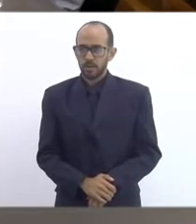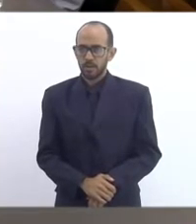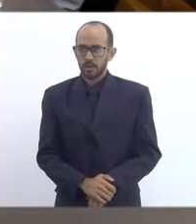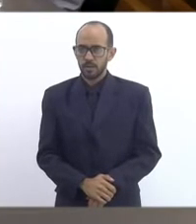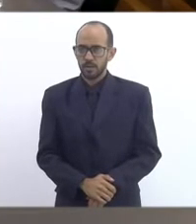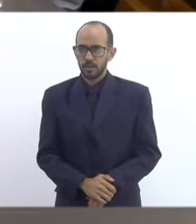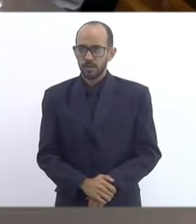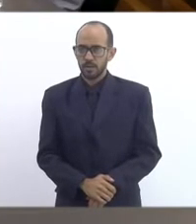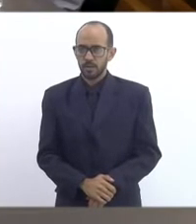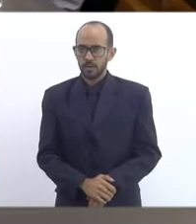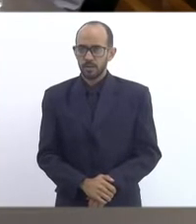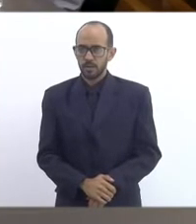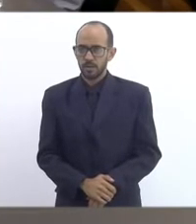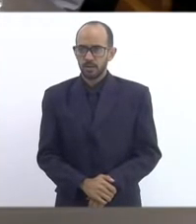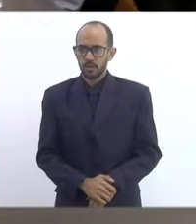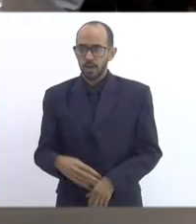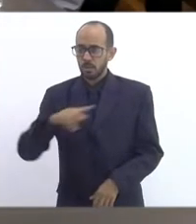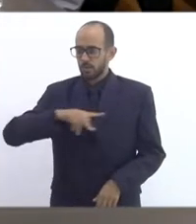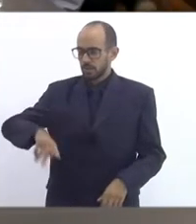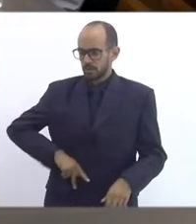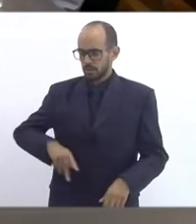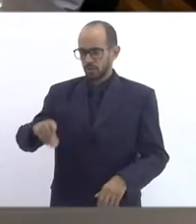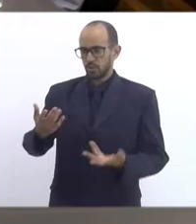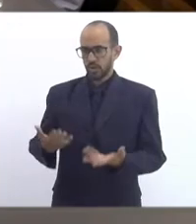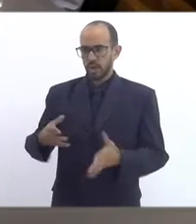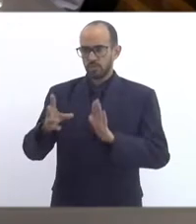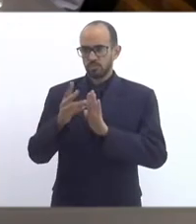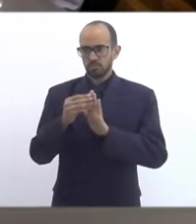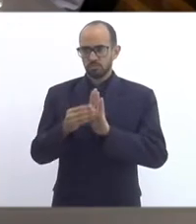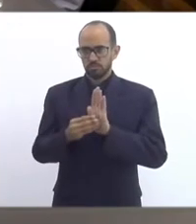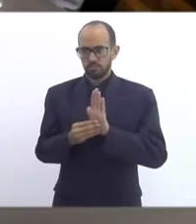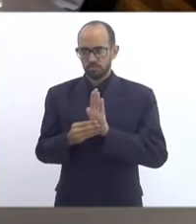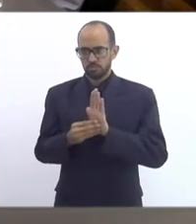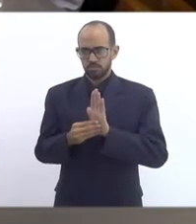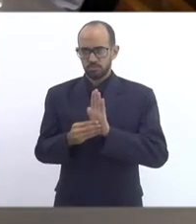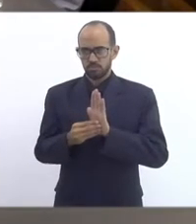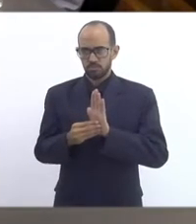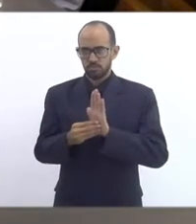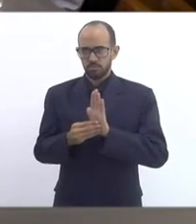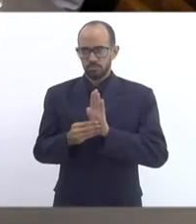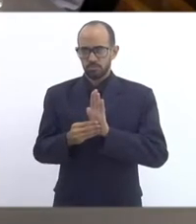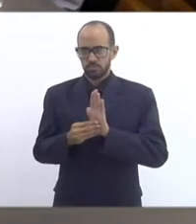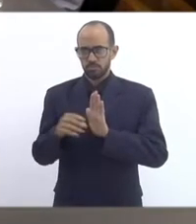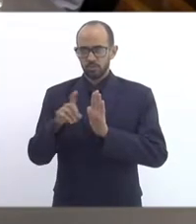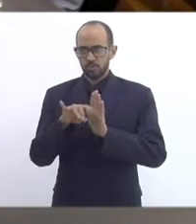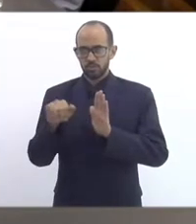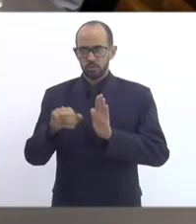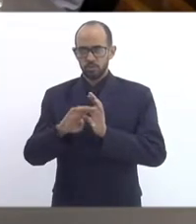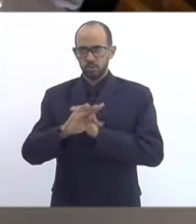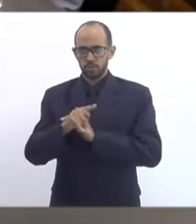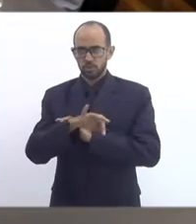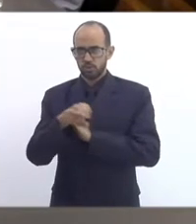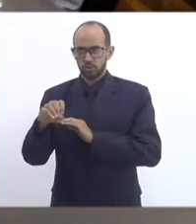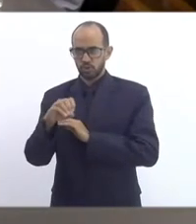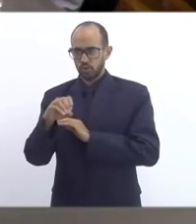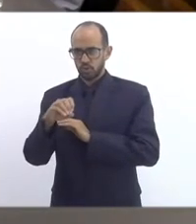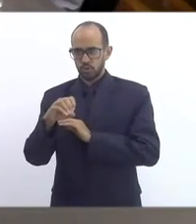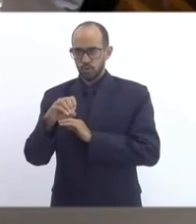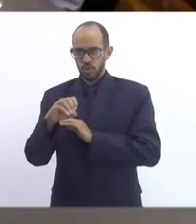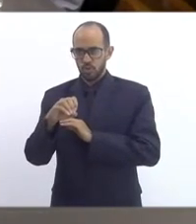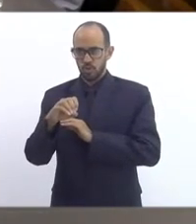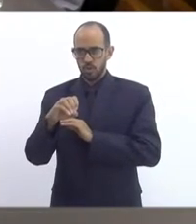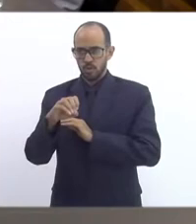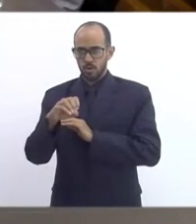É muito difícil. Presidente, é só registrar... O microfone, deputado Luiz Paulo, por favor. Que o dia que o Chico Machado tiver